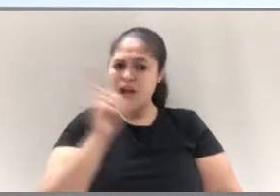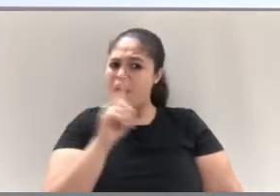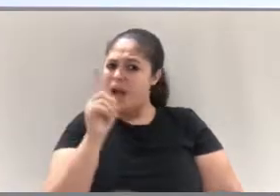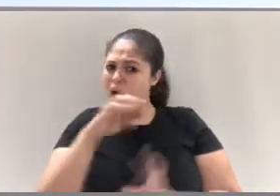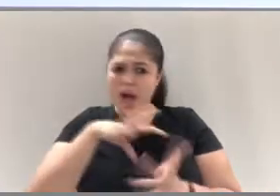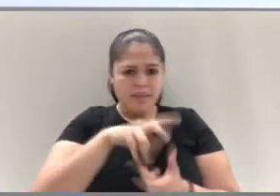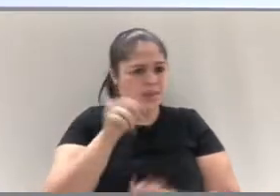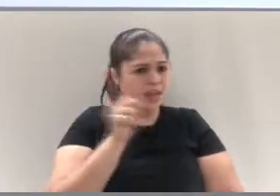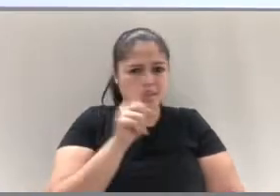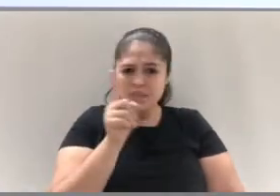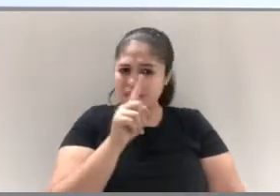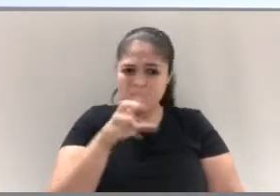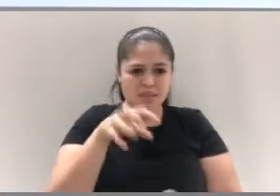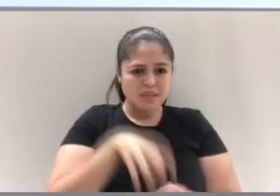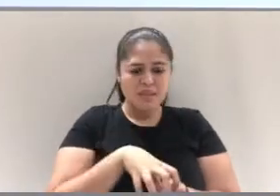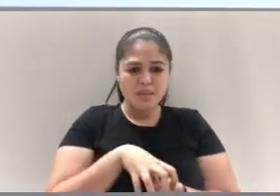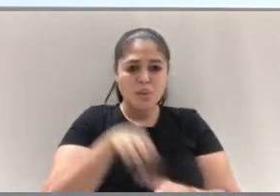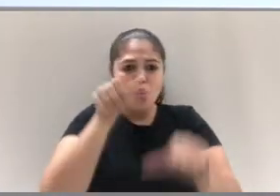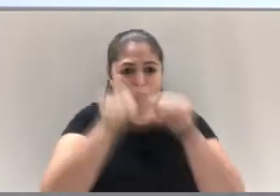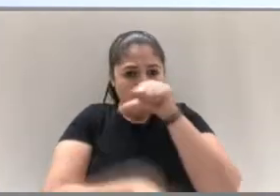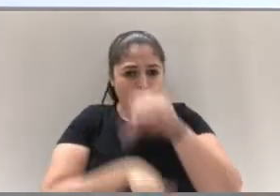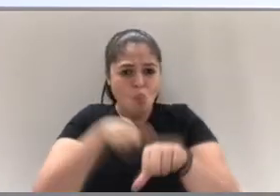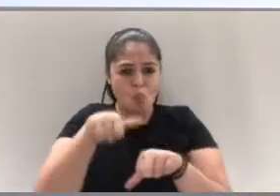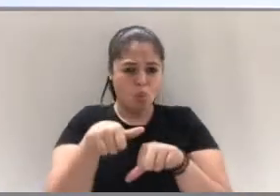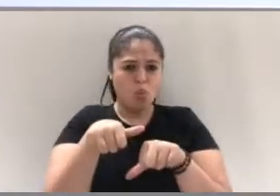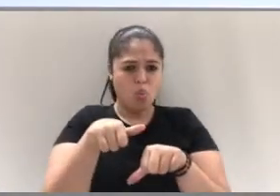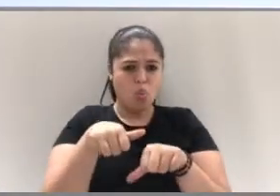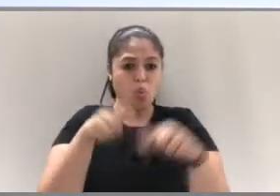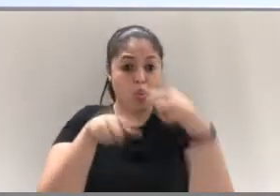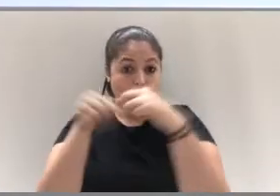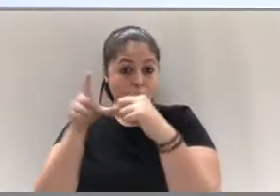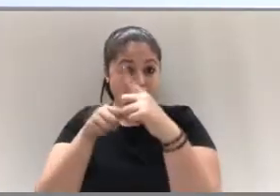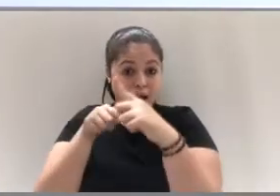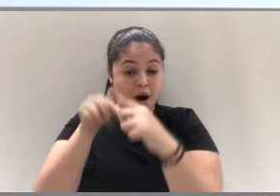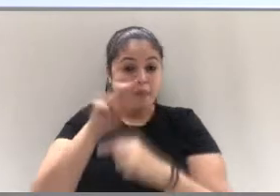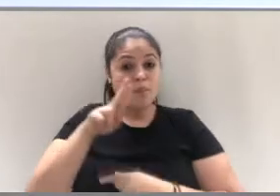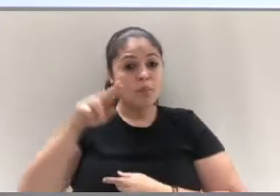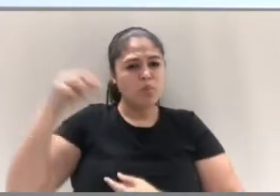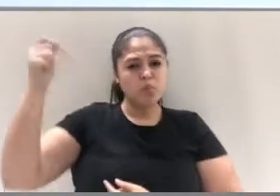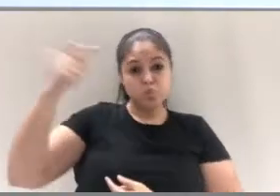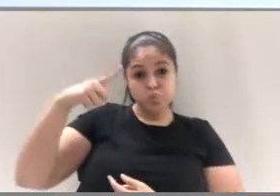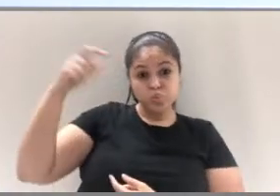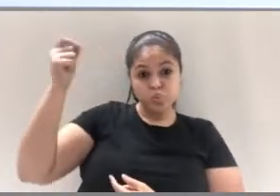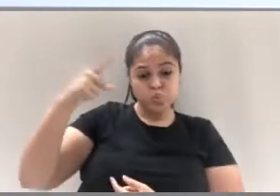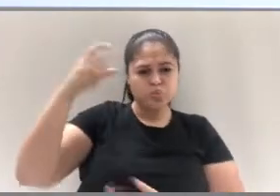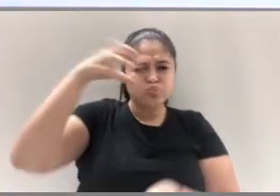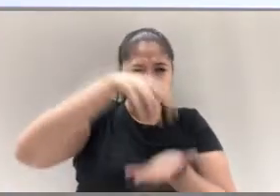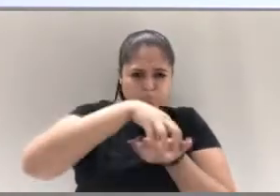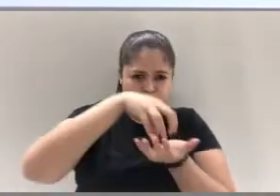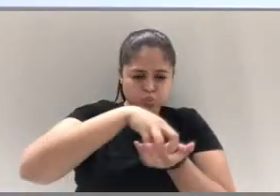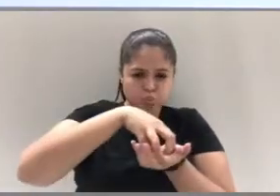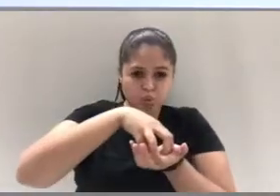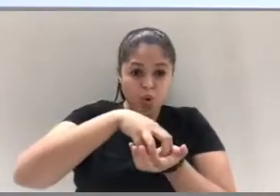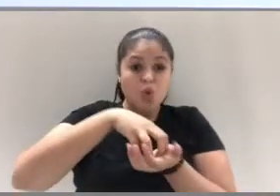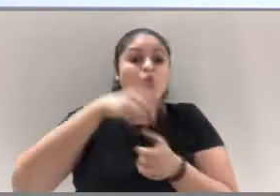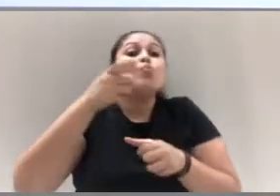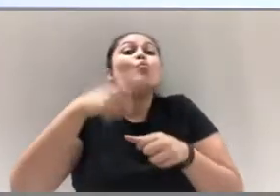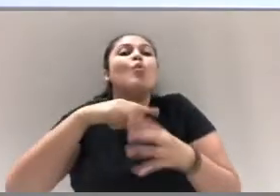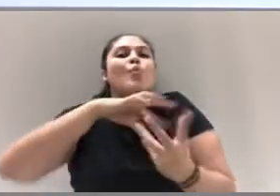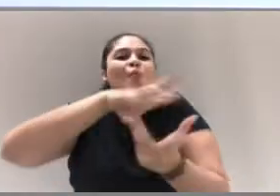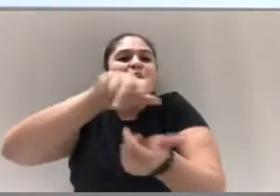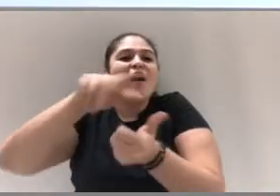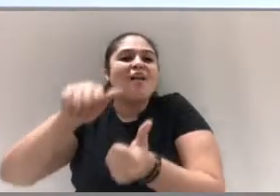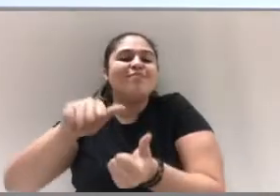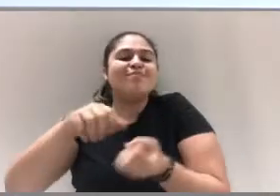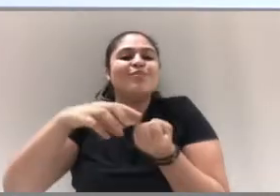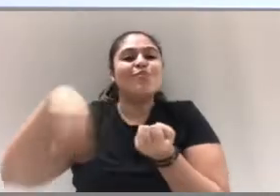o Sol passa a ser o centro e a Terra apenas mais um dos planetas girando em torno do Sol. Porém, mesmo